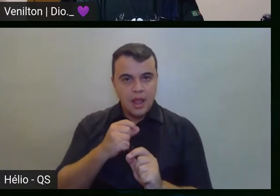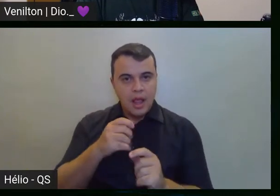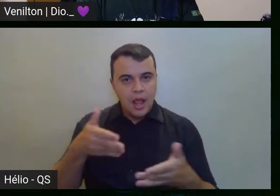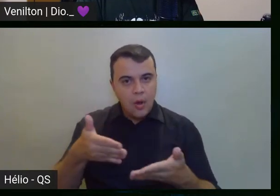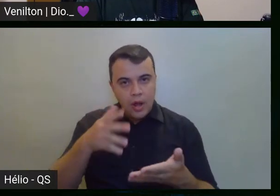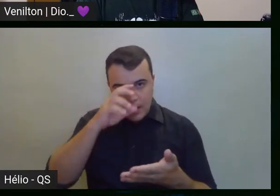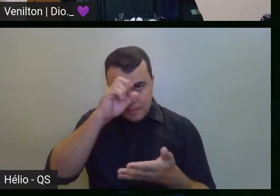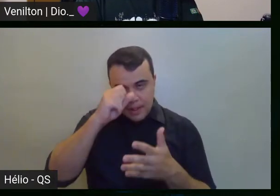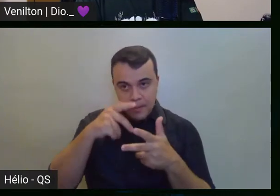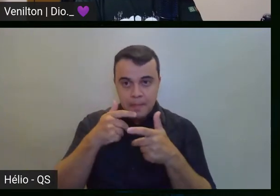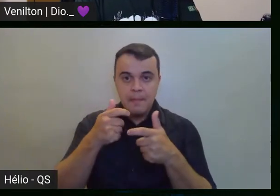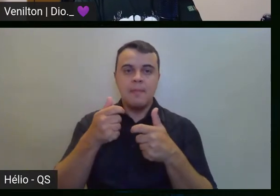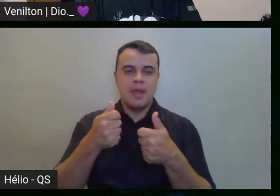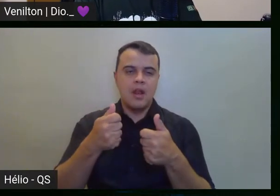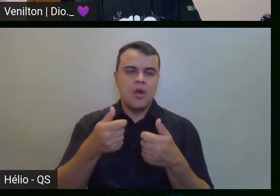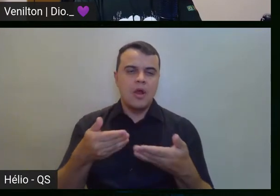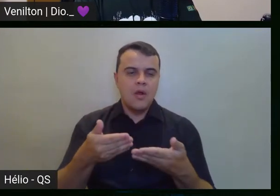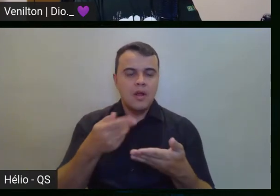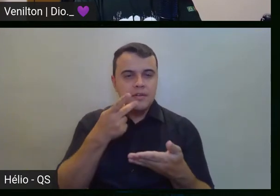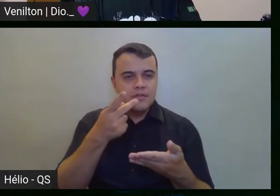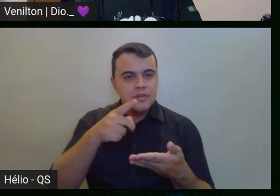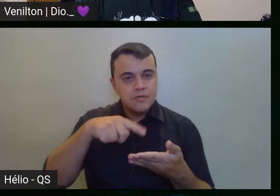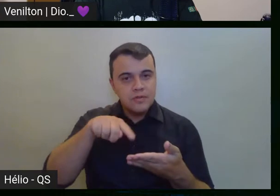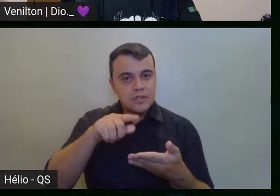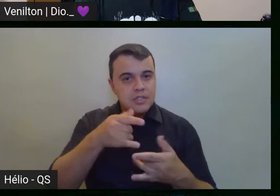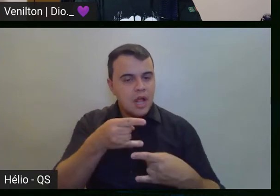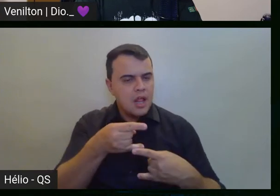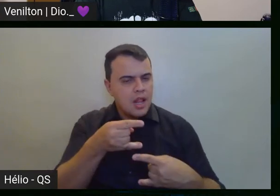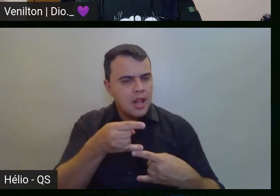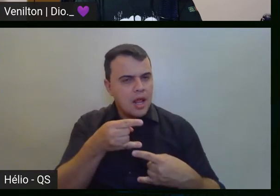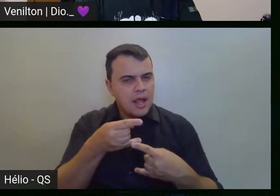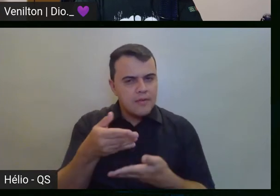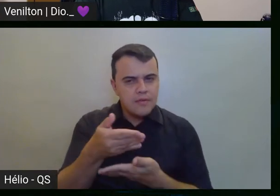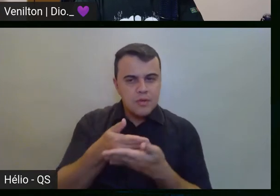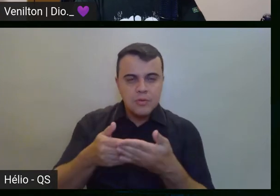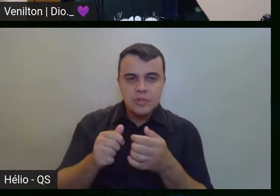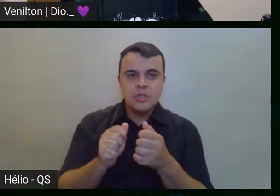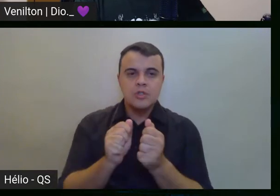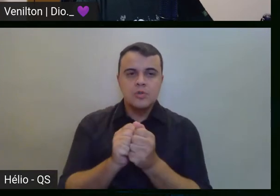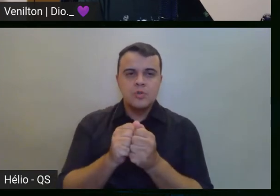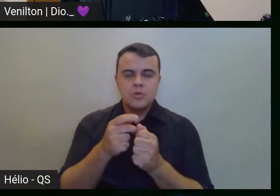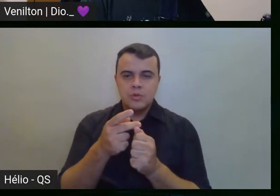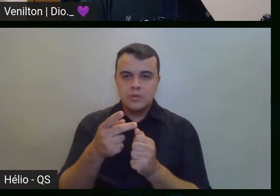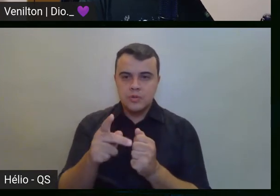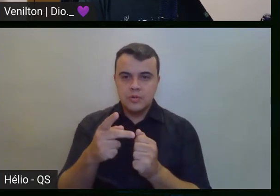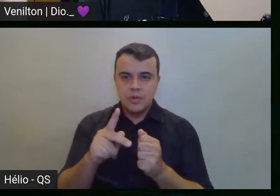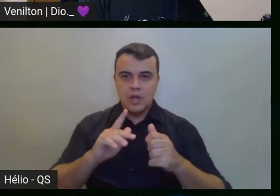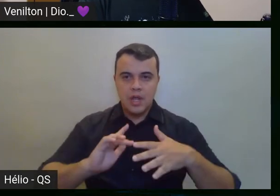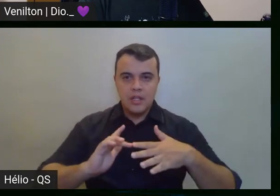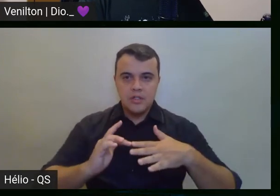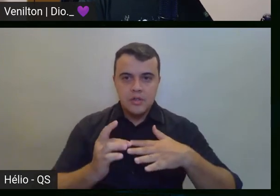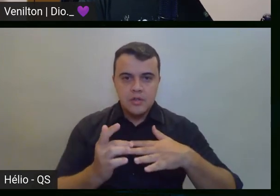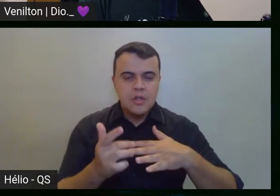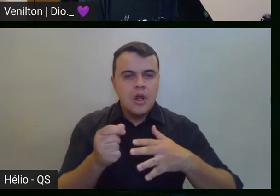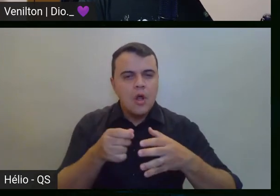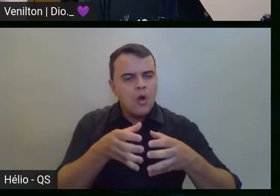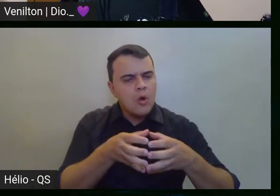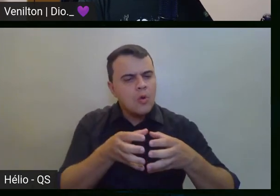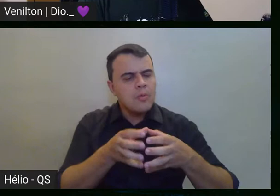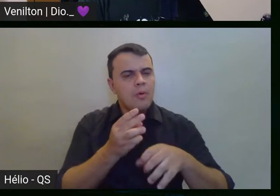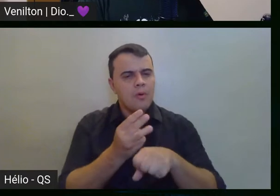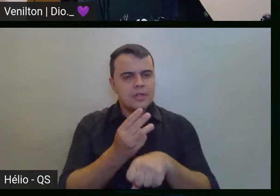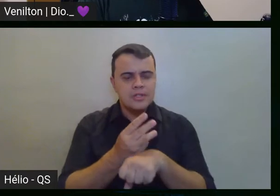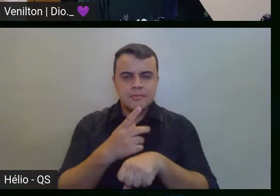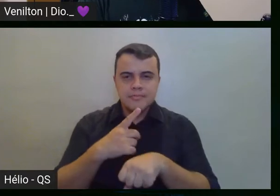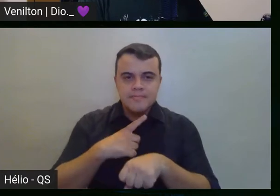Então antes de qualquer coisa eu quero pedir para você pegar essa Live você compartilhar nas suas redes sociais naqueles grupos de WhatsApp que